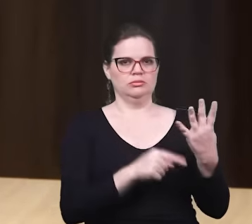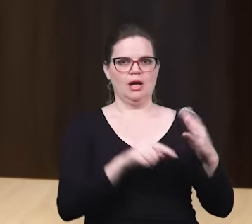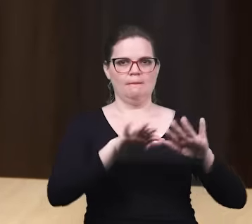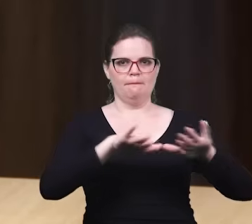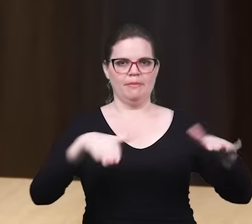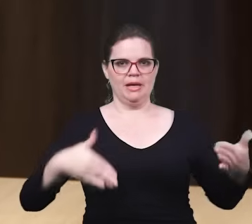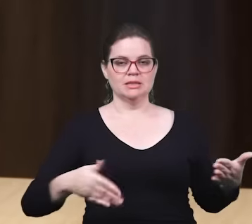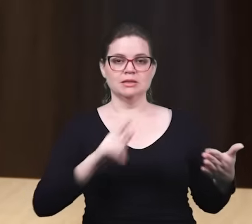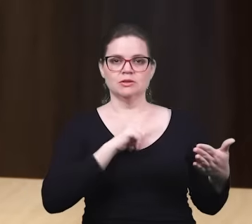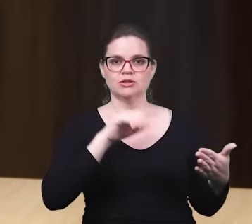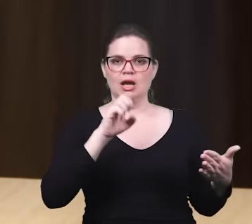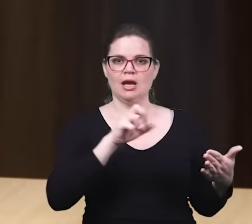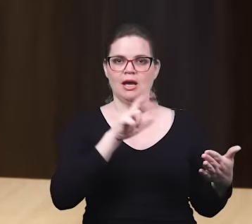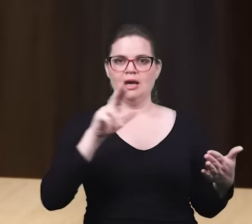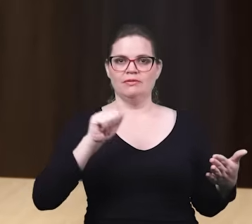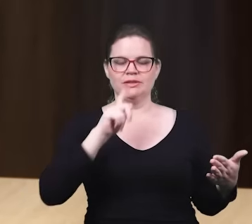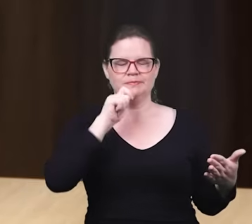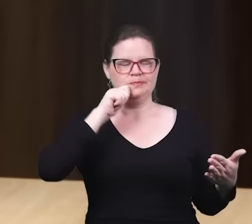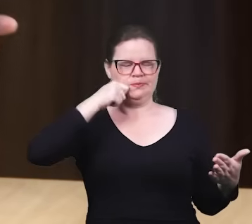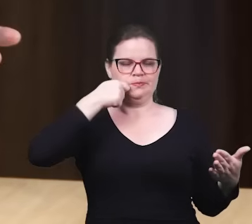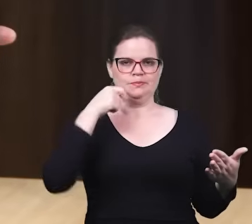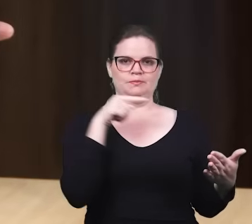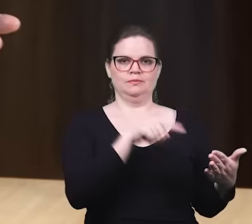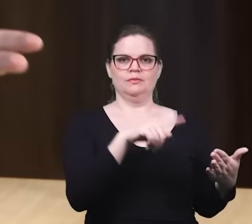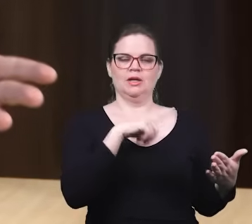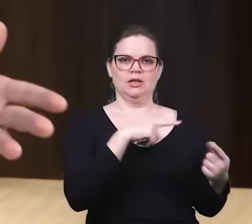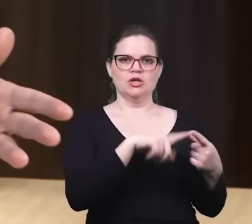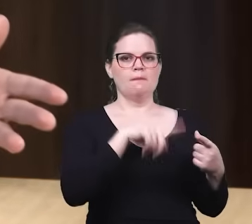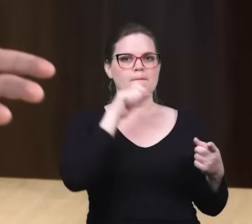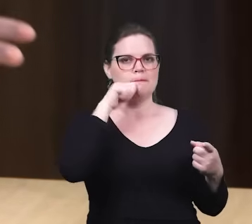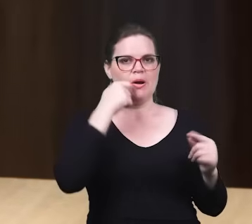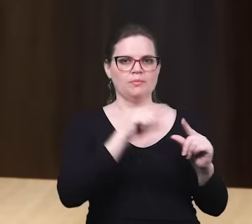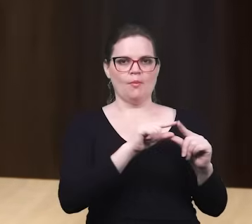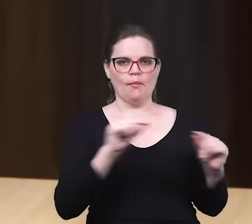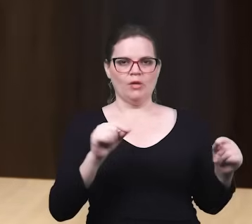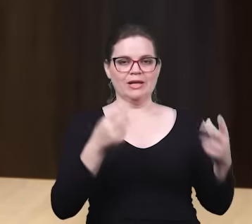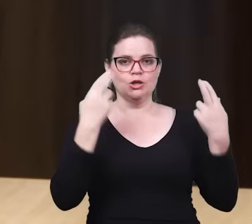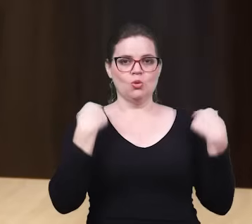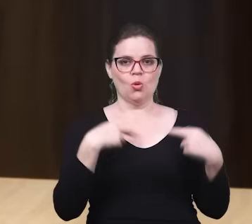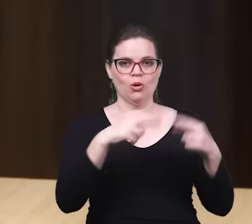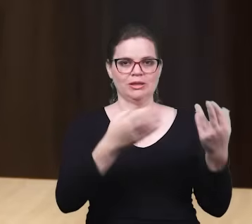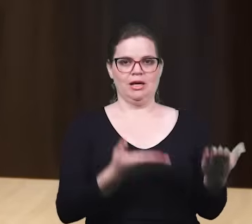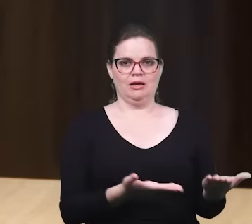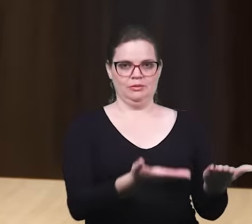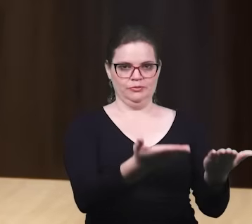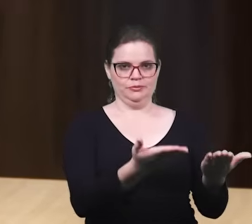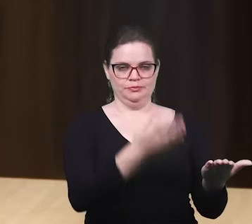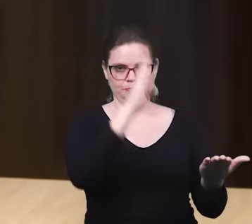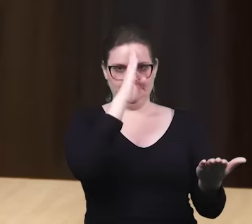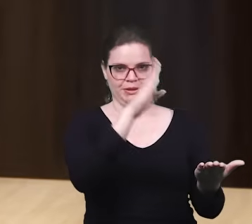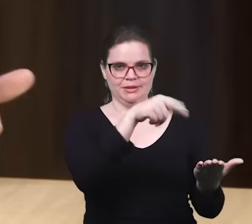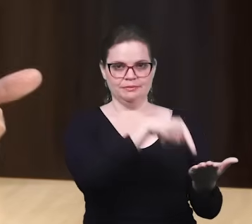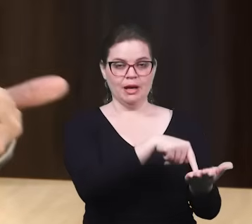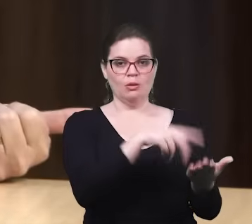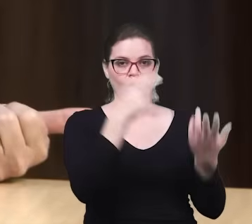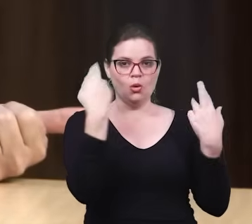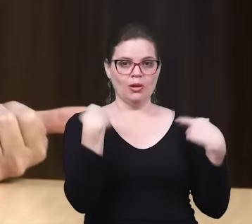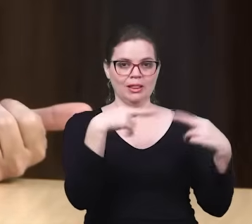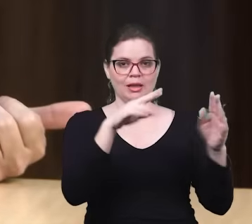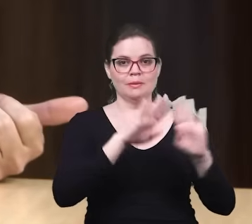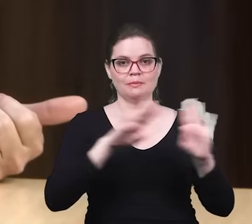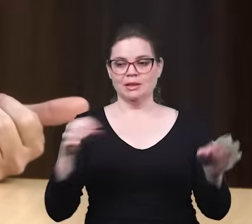mesa eram as ervas amargosas, juntamente com os pães asmos e o cordeiro, que é o elemento central. Mas na